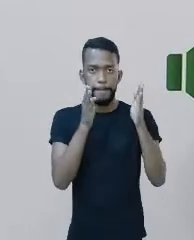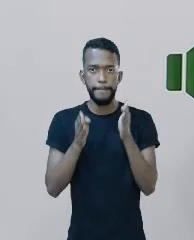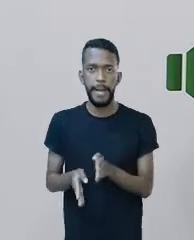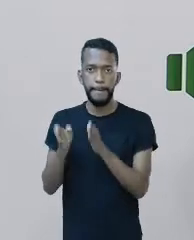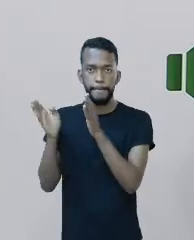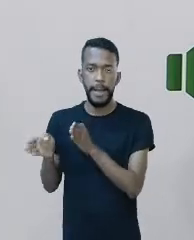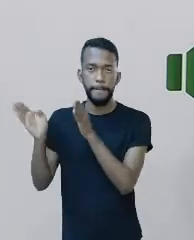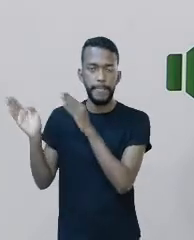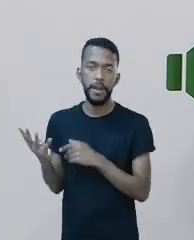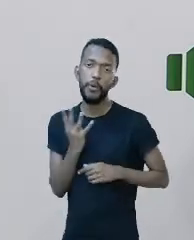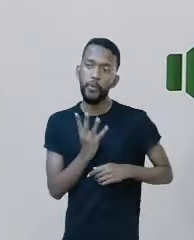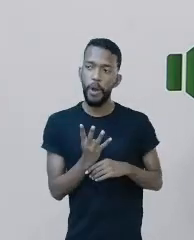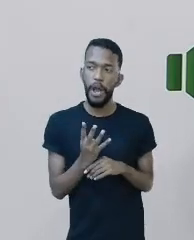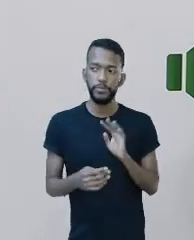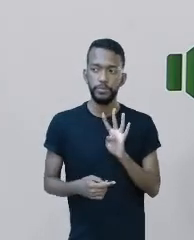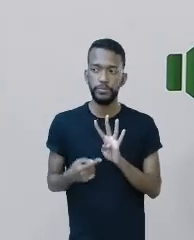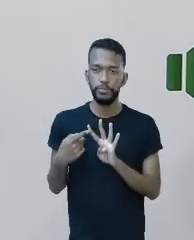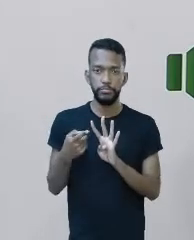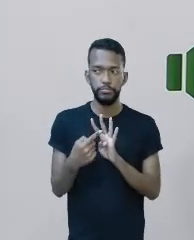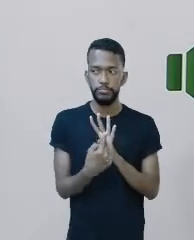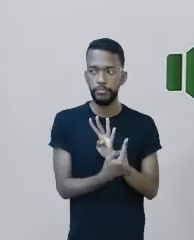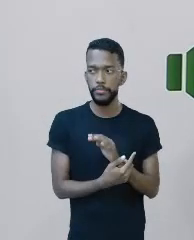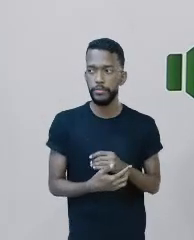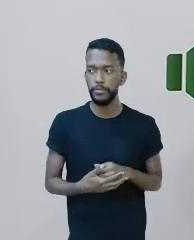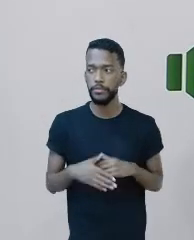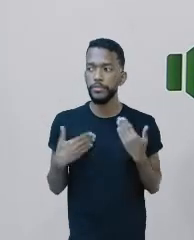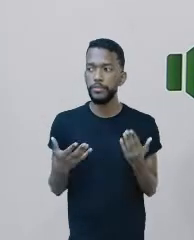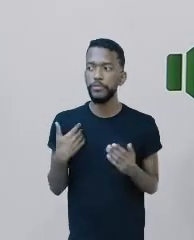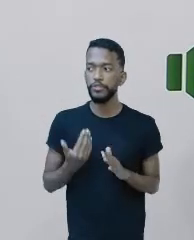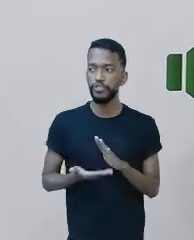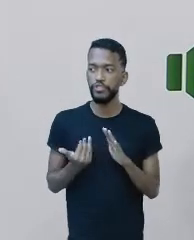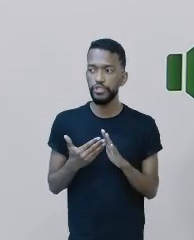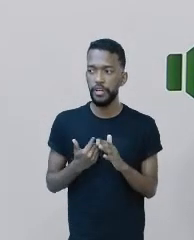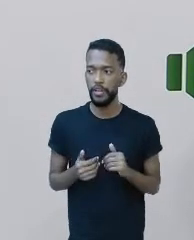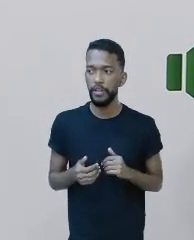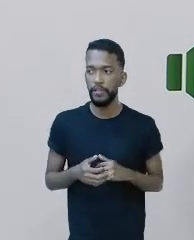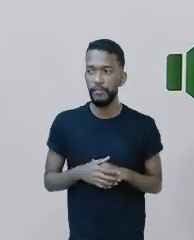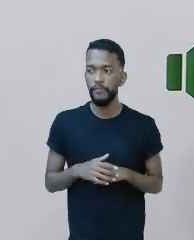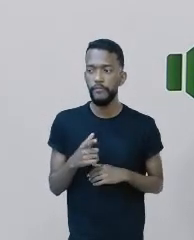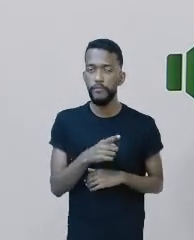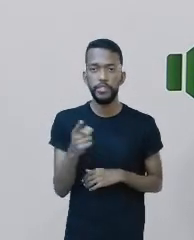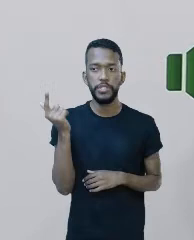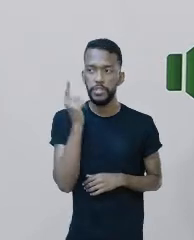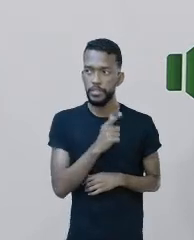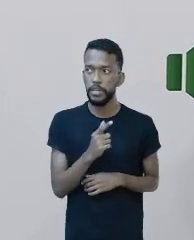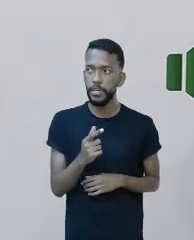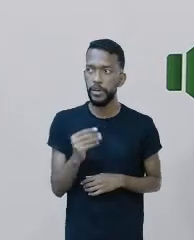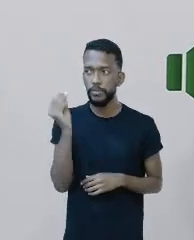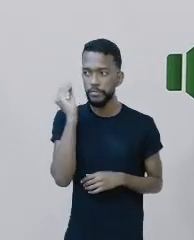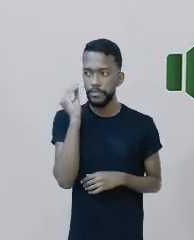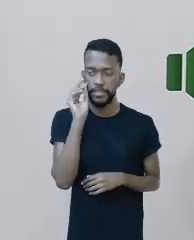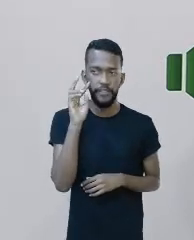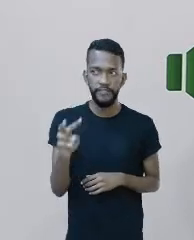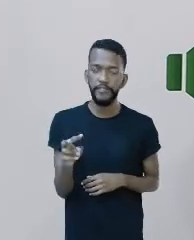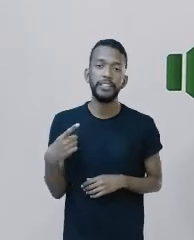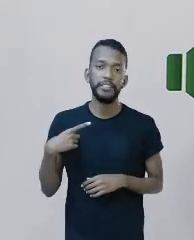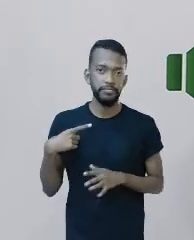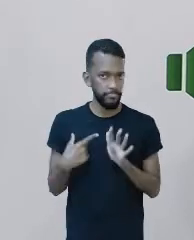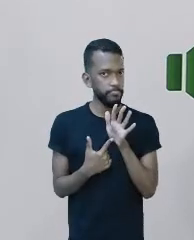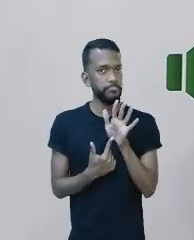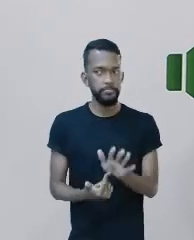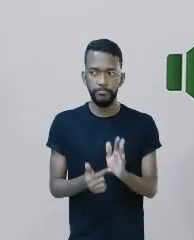ordens de um numeral, ok? Então, eu vou tirar aqui para que vocês observem eu